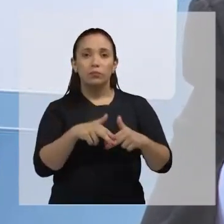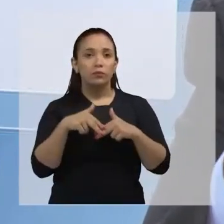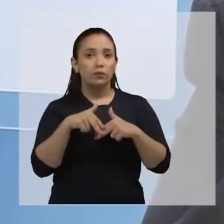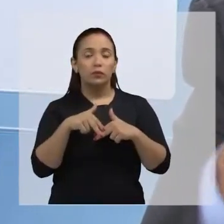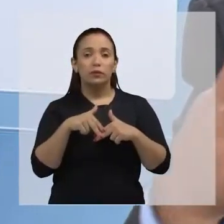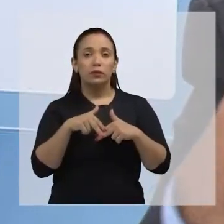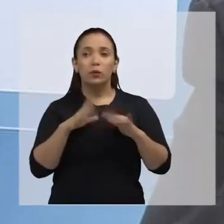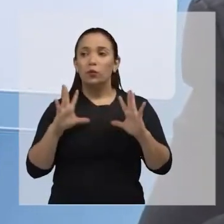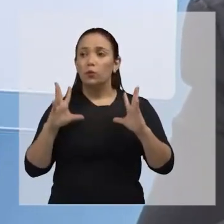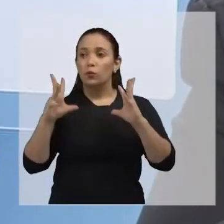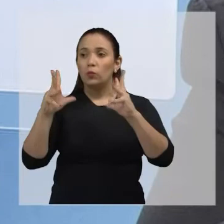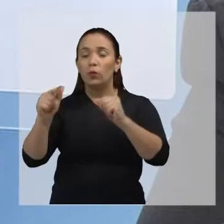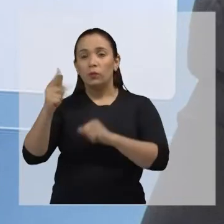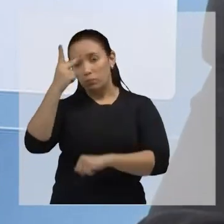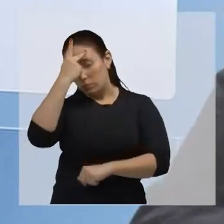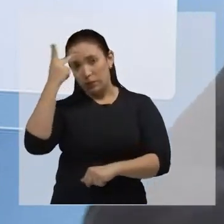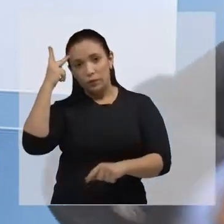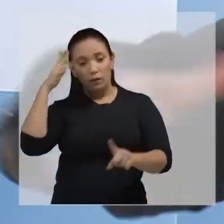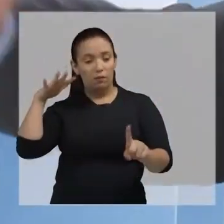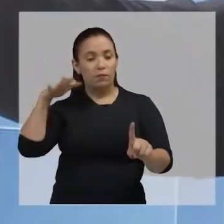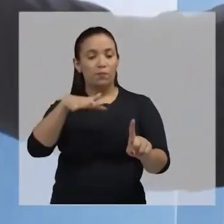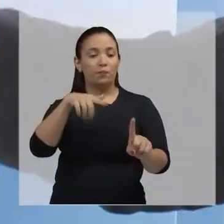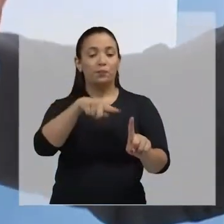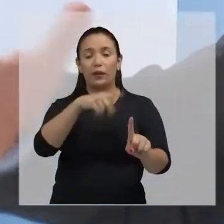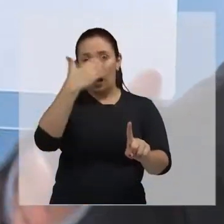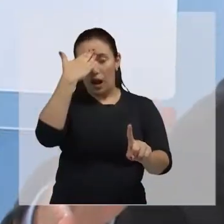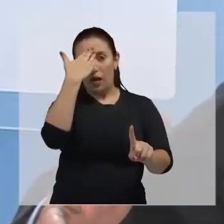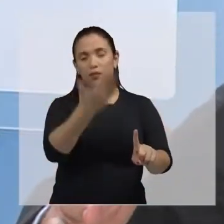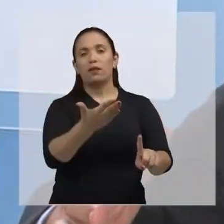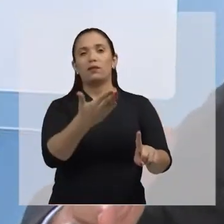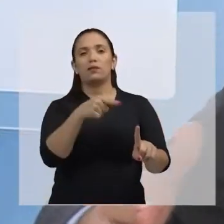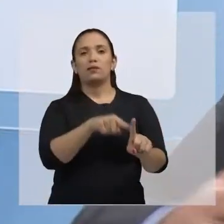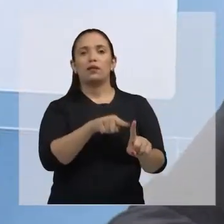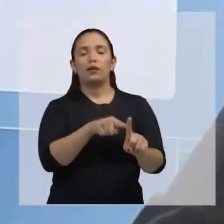interminável com esse cidadão e ele. Ele tirou todos os políticos do meio, criou um